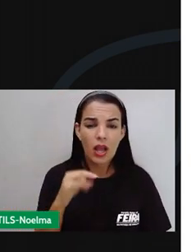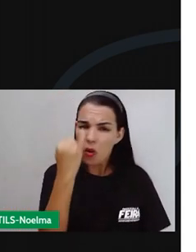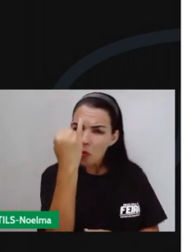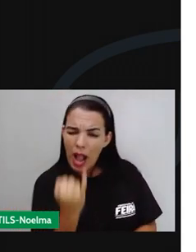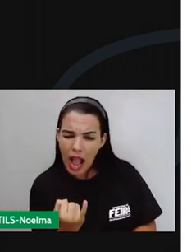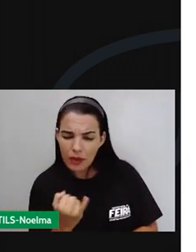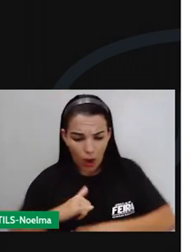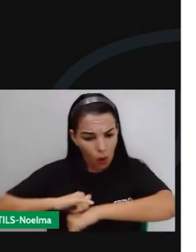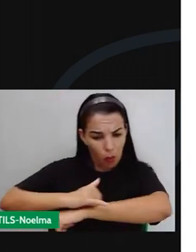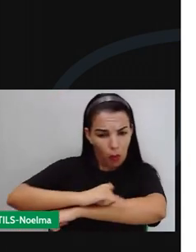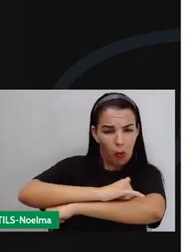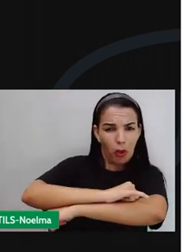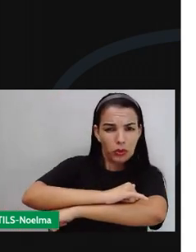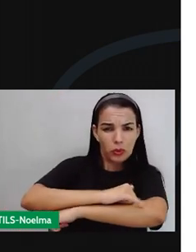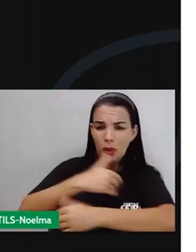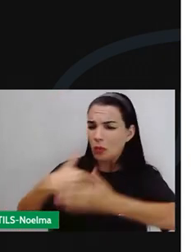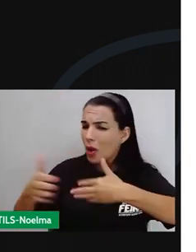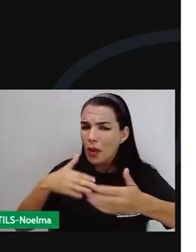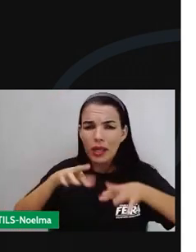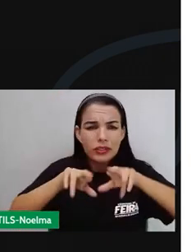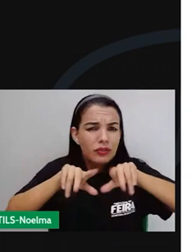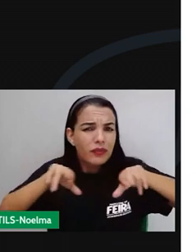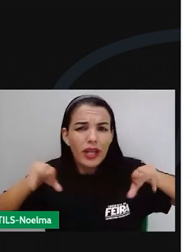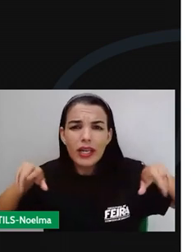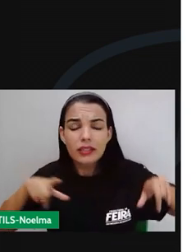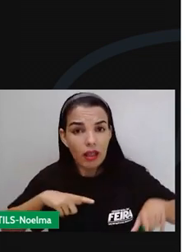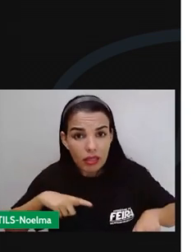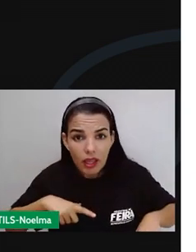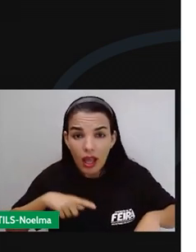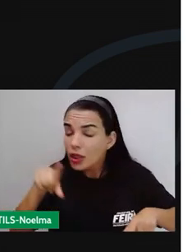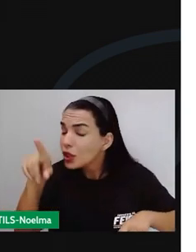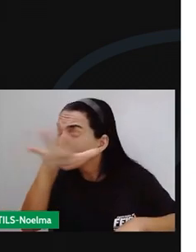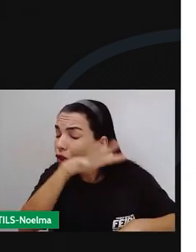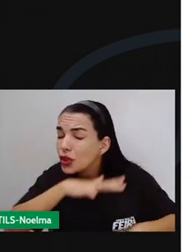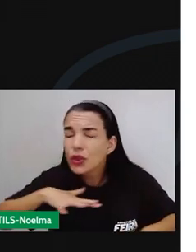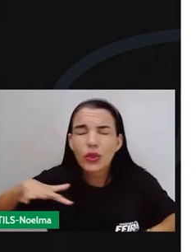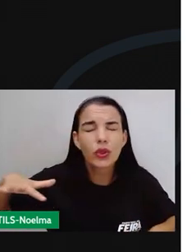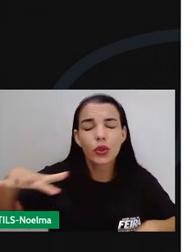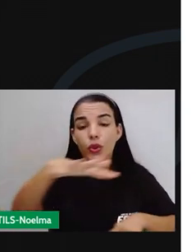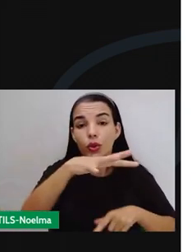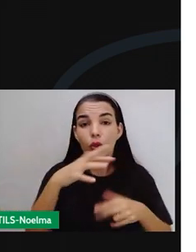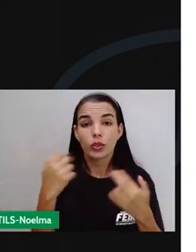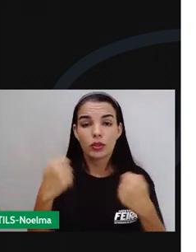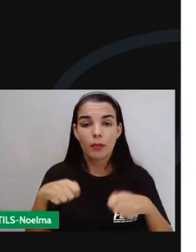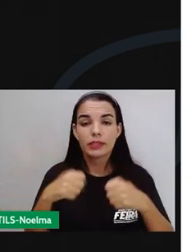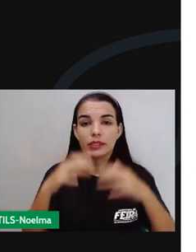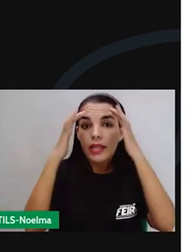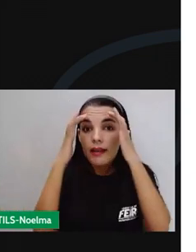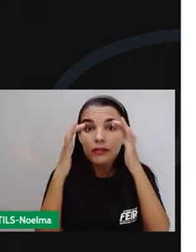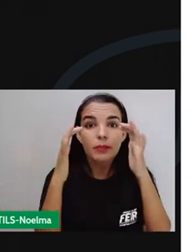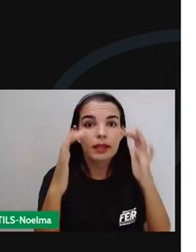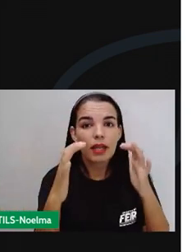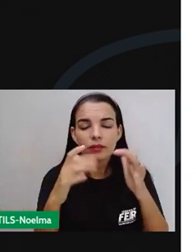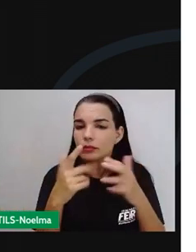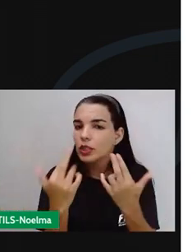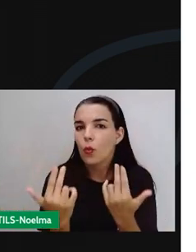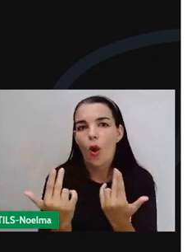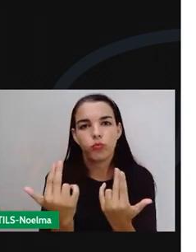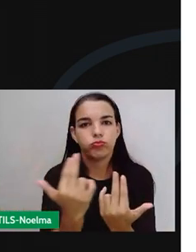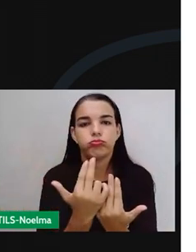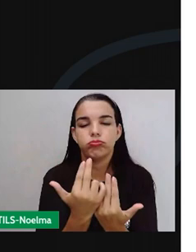magros ou qualquer outra diferença que a gente tenha. Todos nós merecemos ser respeitados pelo que somos.